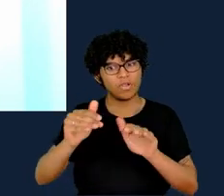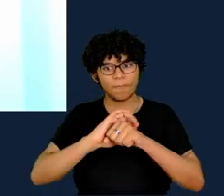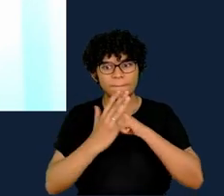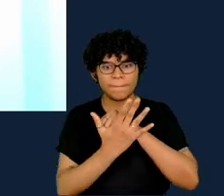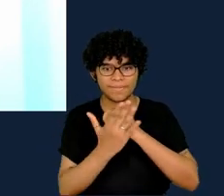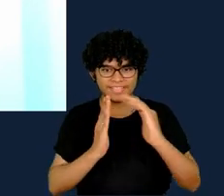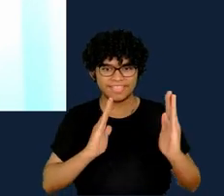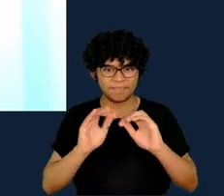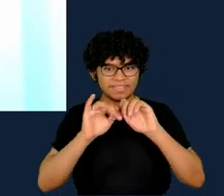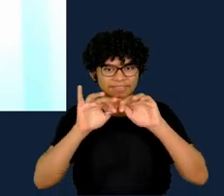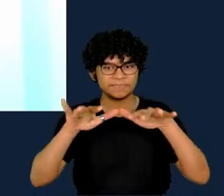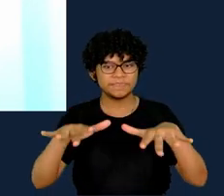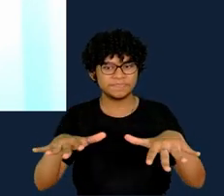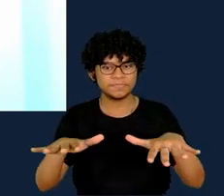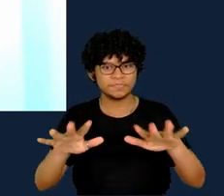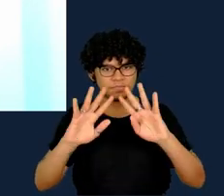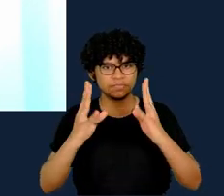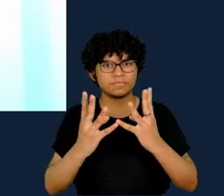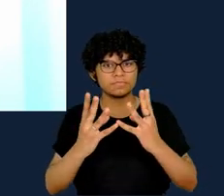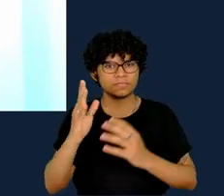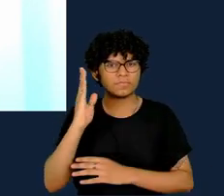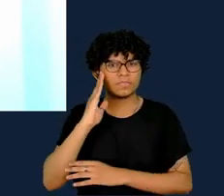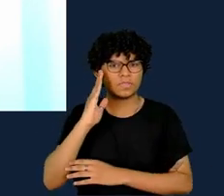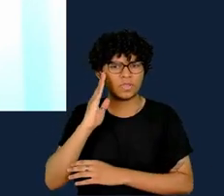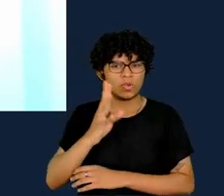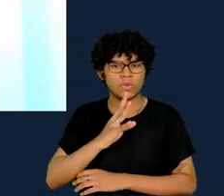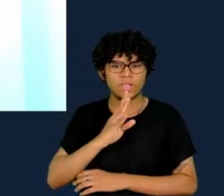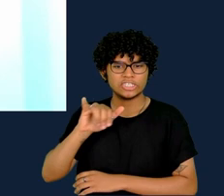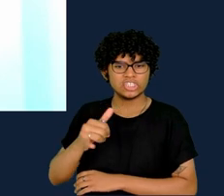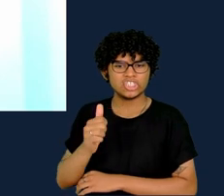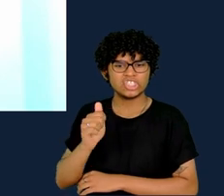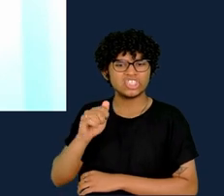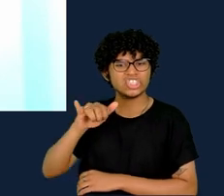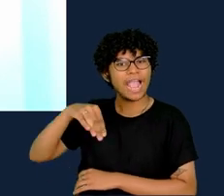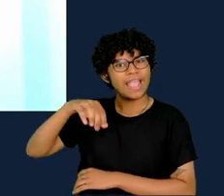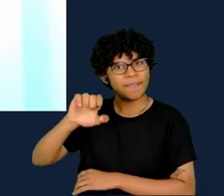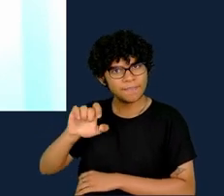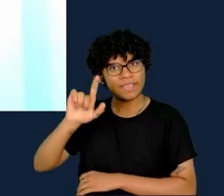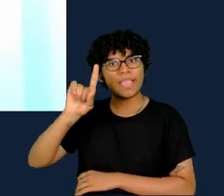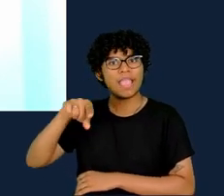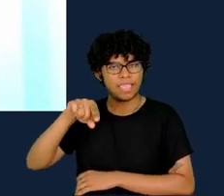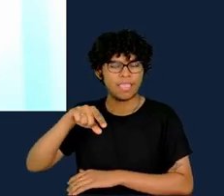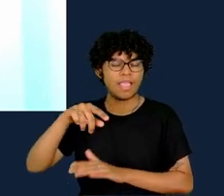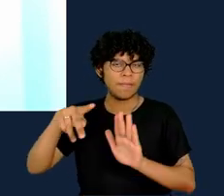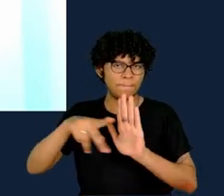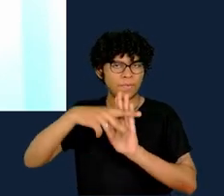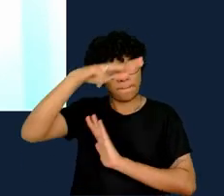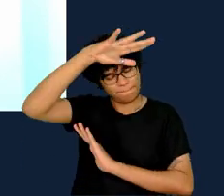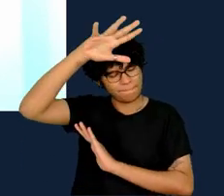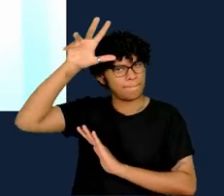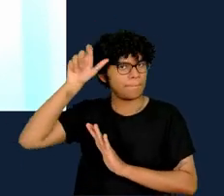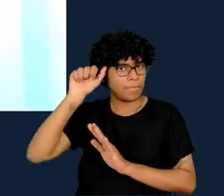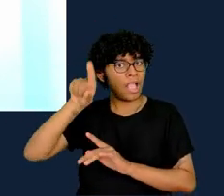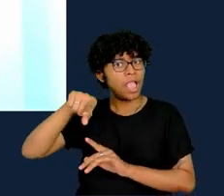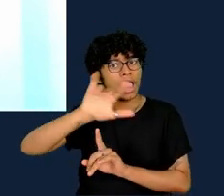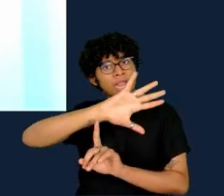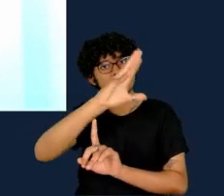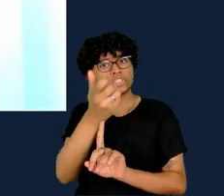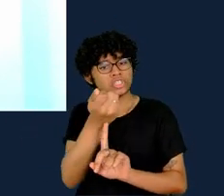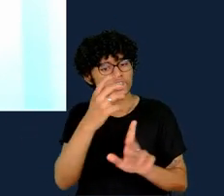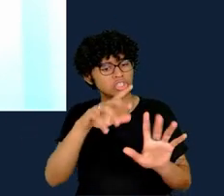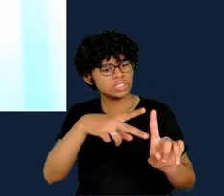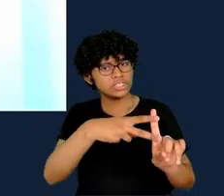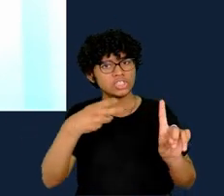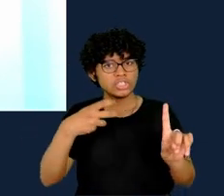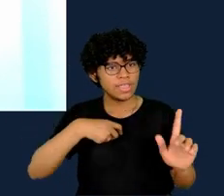Acredito que você talvez conheça o Jaime Diacara, que é um artista indígena que está em Manaus, e ele pintou durante toda a pandemia